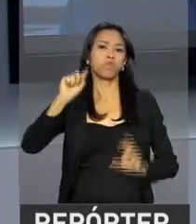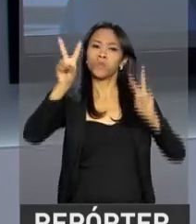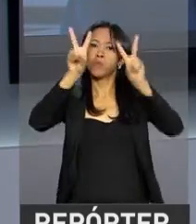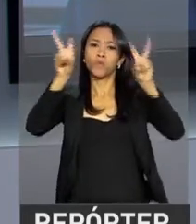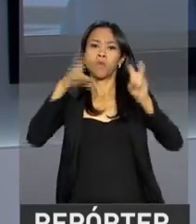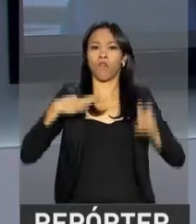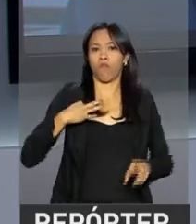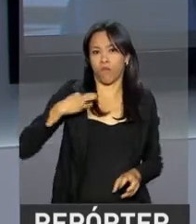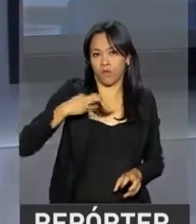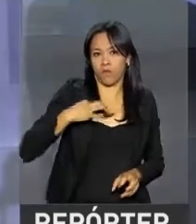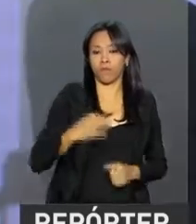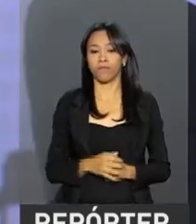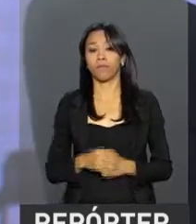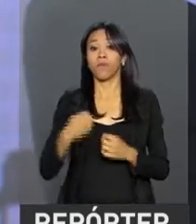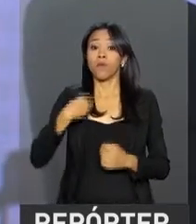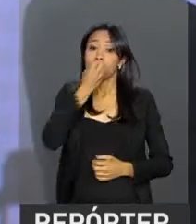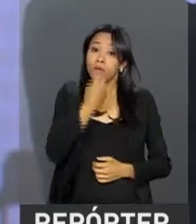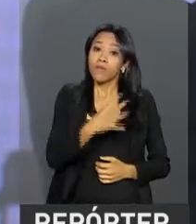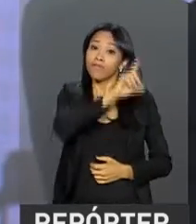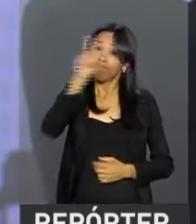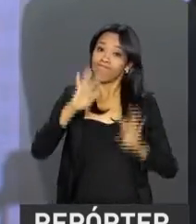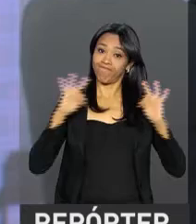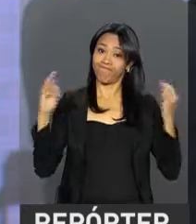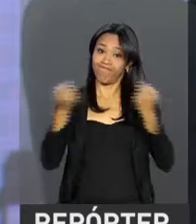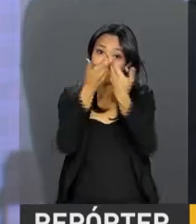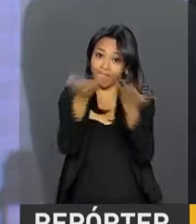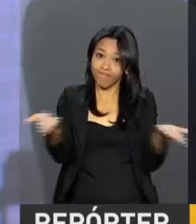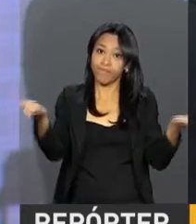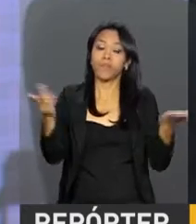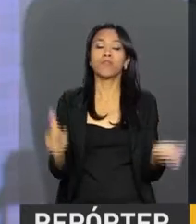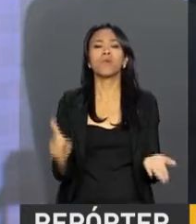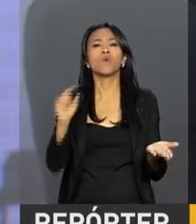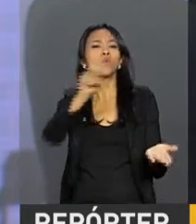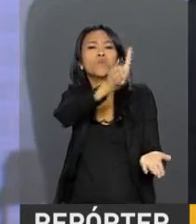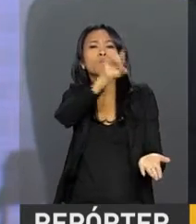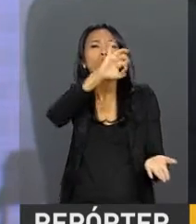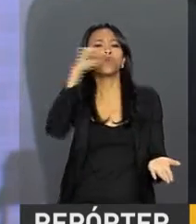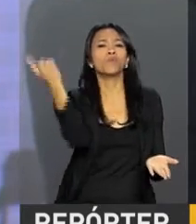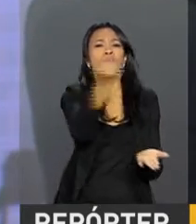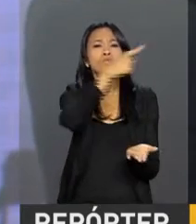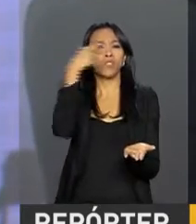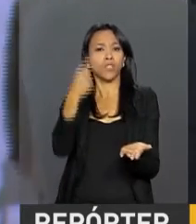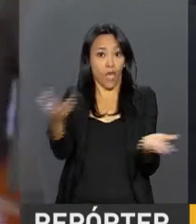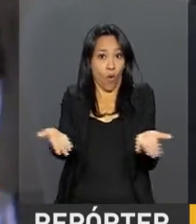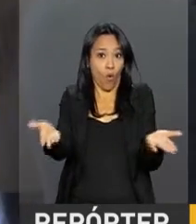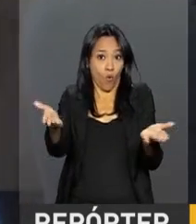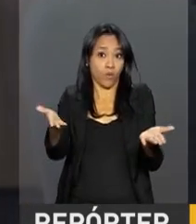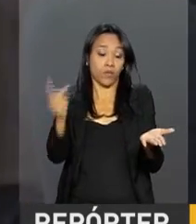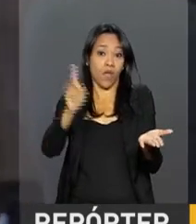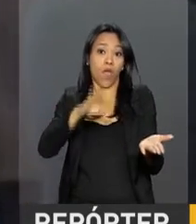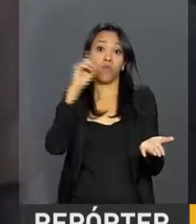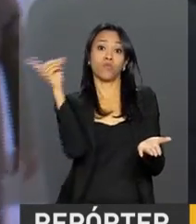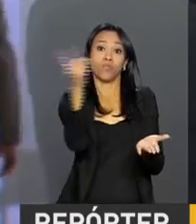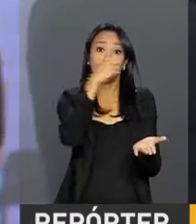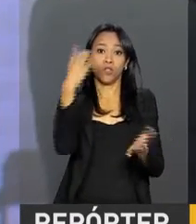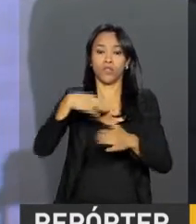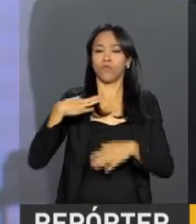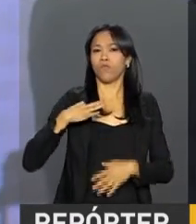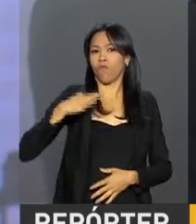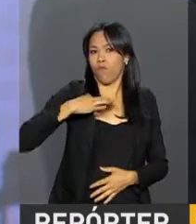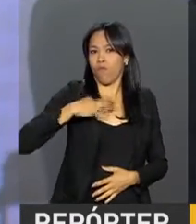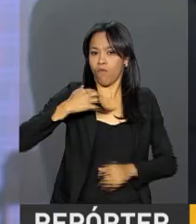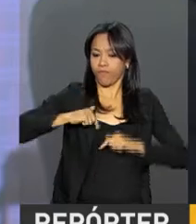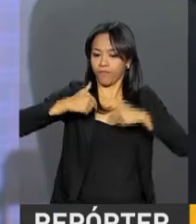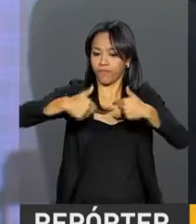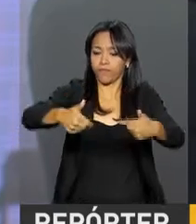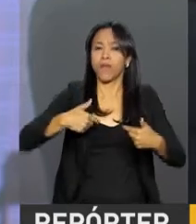Oi, Carol. Bom dia a todos. Olha, Carol, para celebrar o Dia do Voluntariado comemorado hoje, o presidente Michel Temer vai entregar